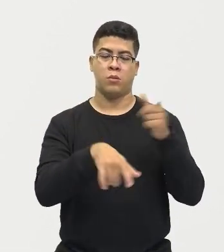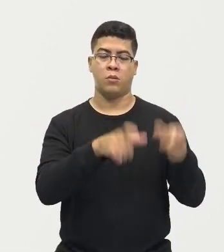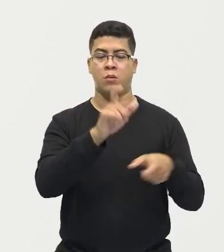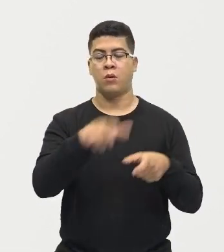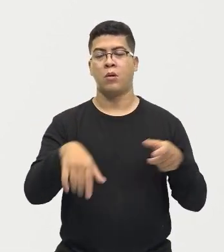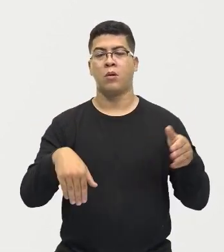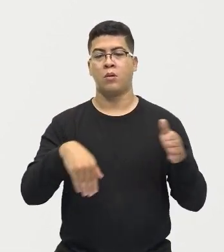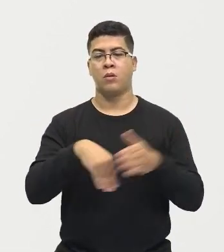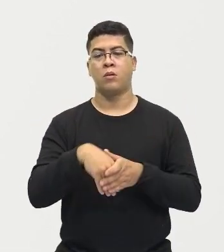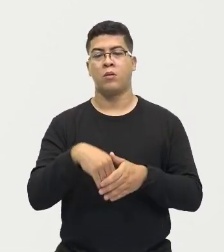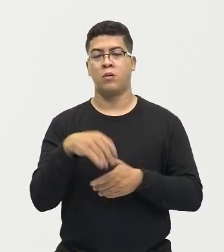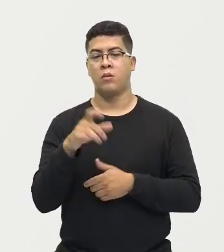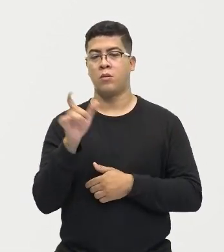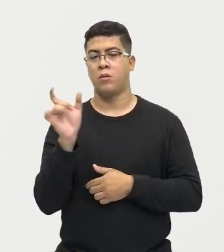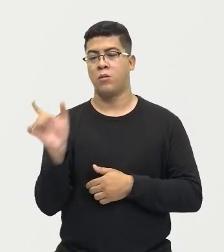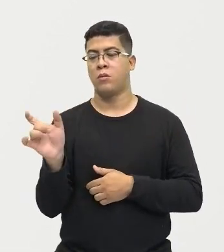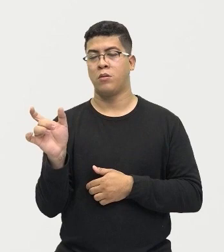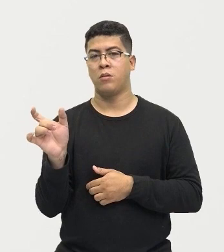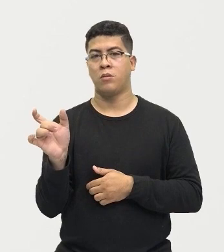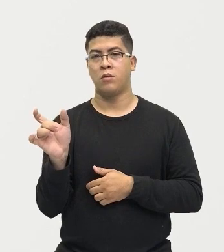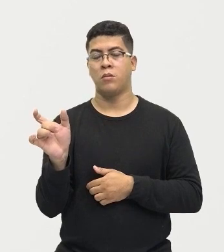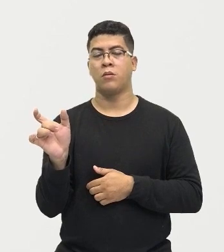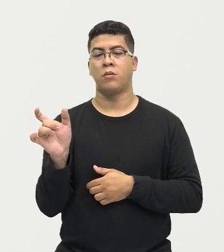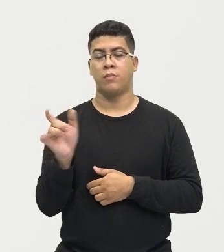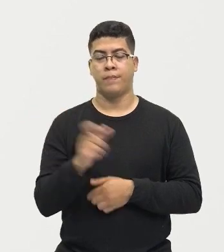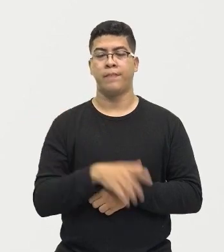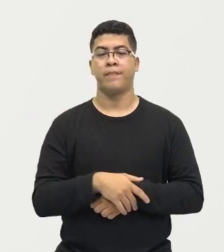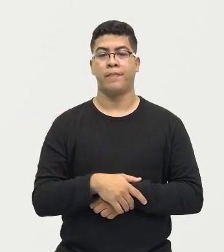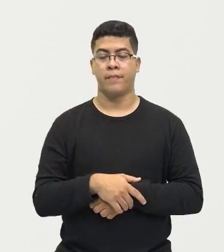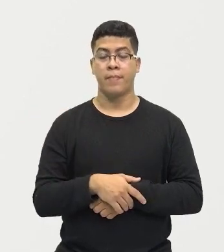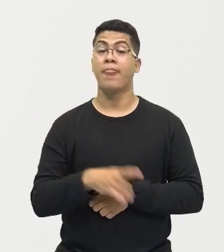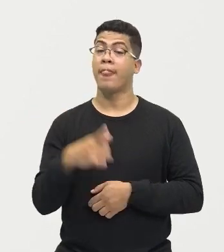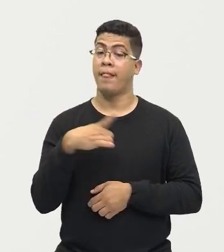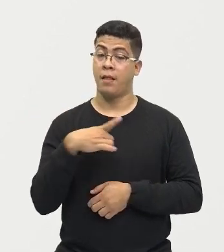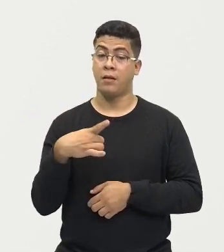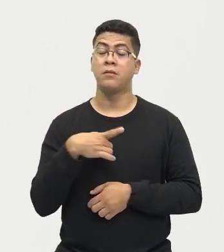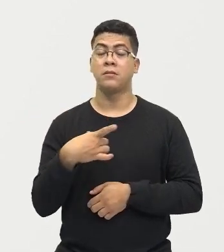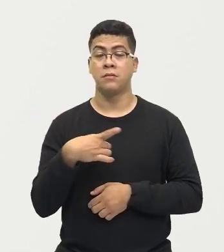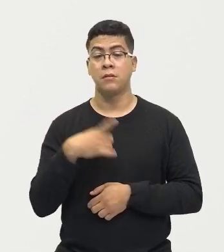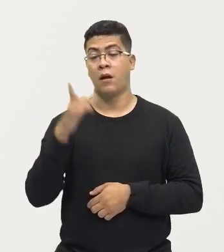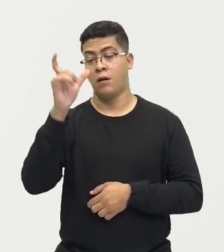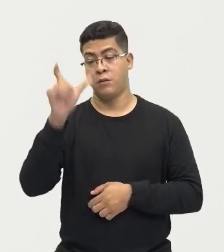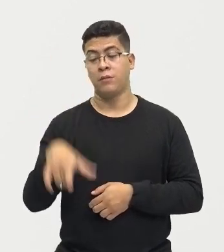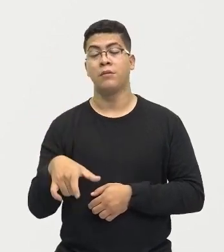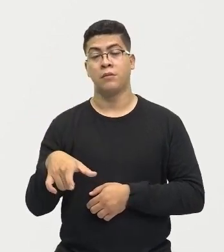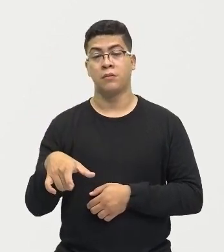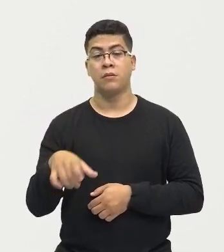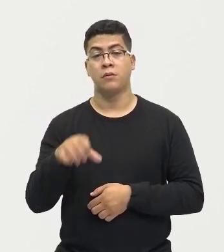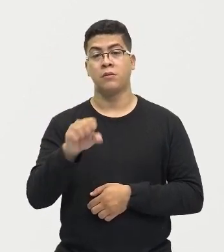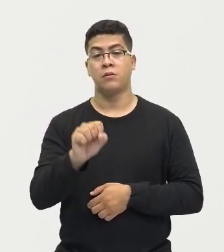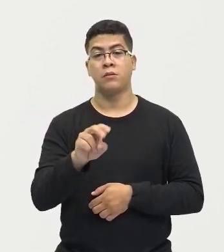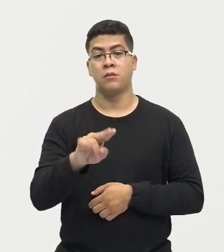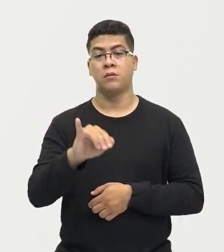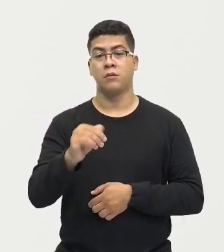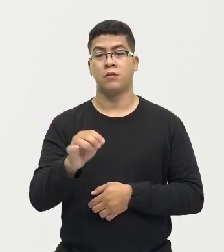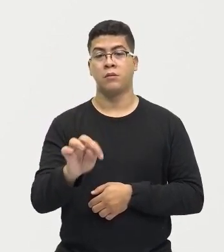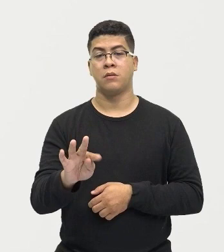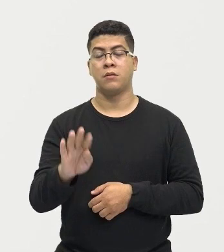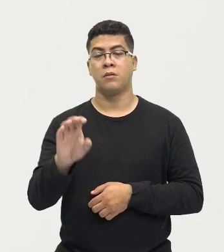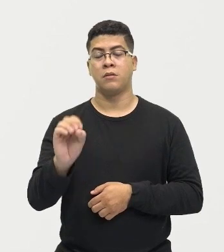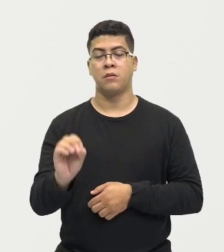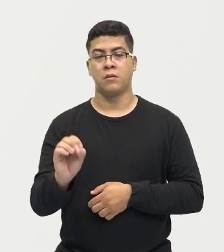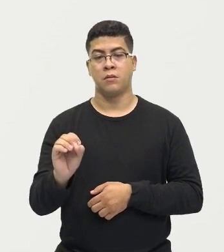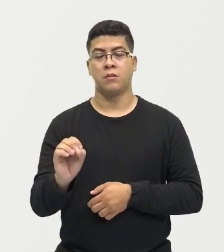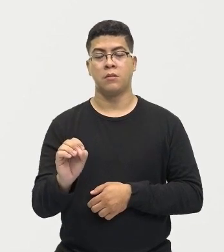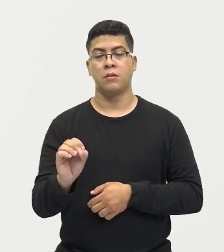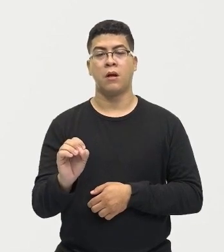sujeito da oração. Então temos. Nós já sabemos que já não é uma oração subordinada subjetiva,